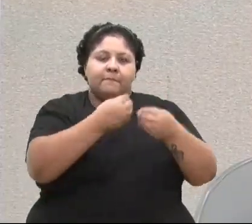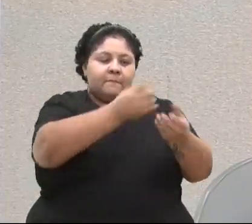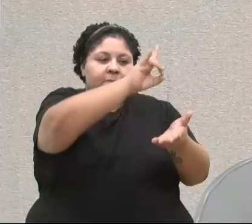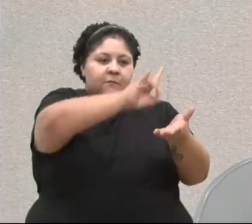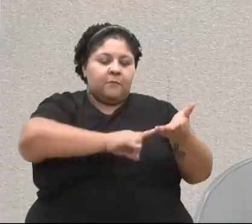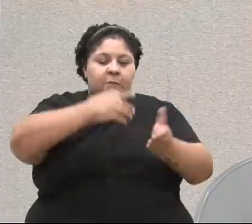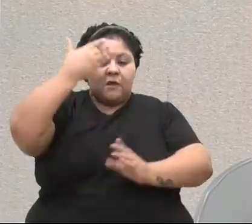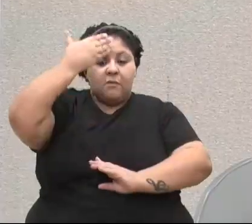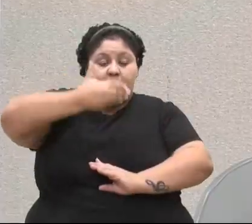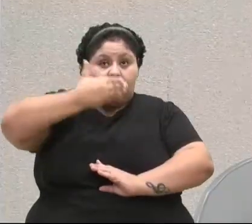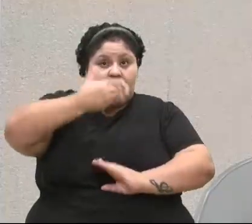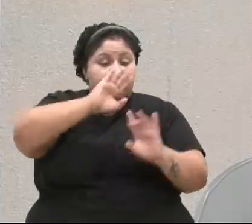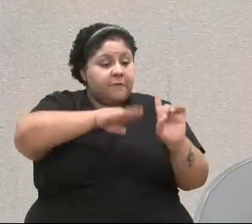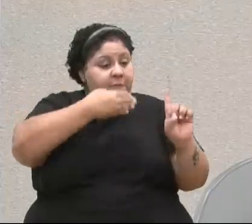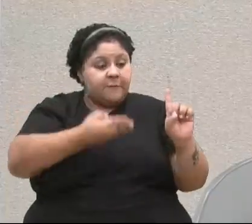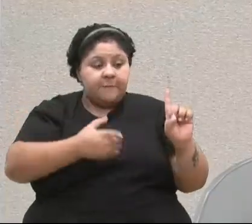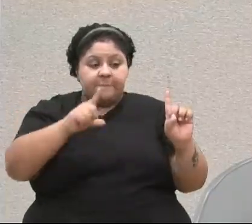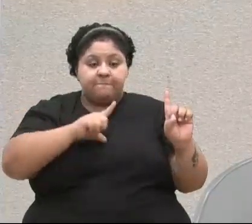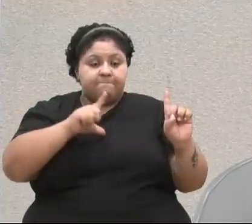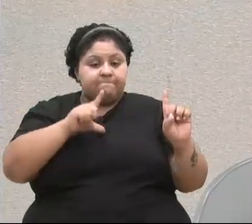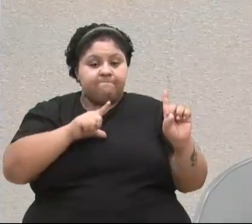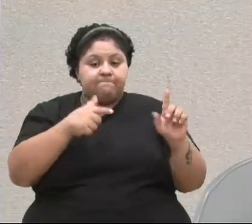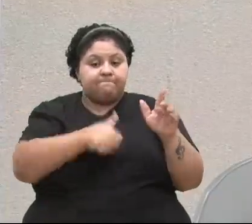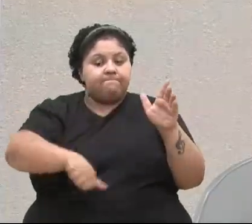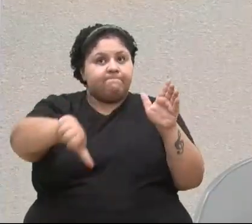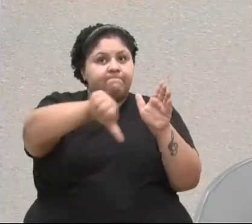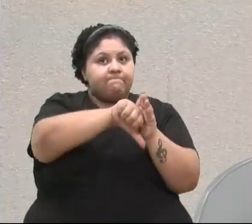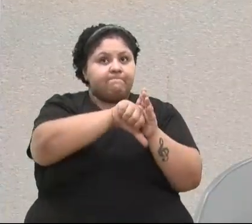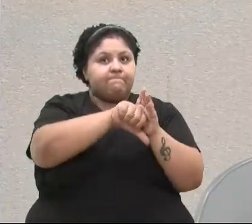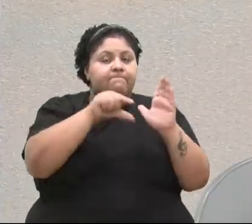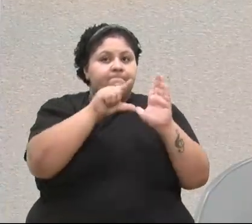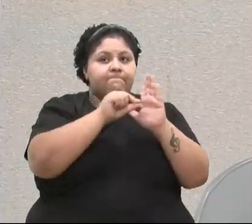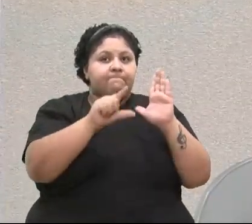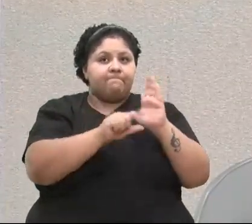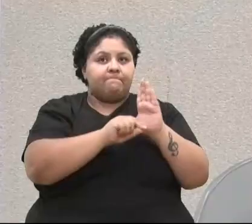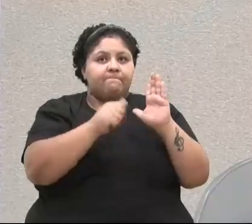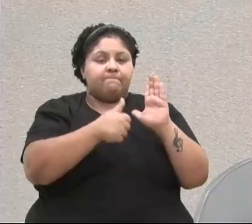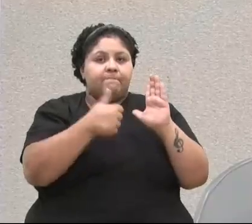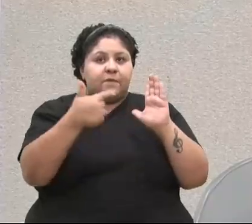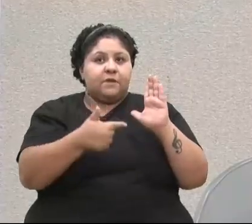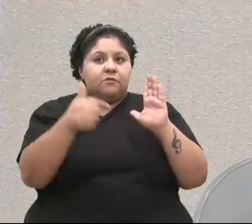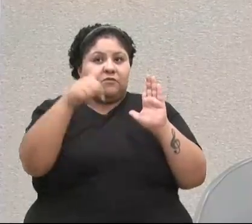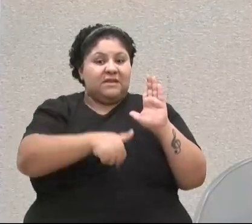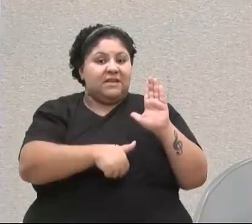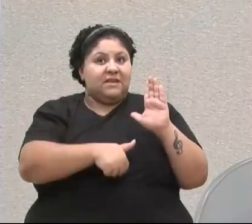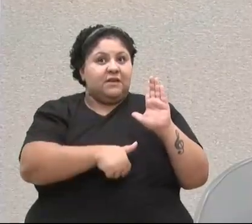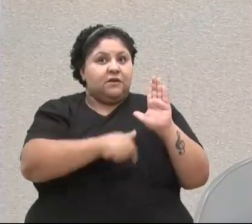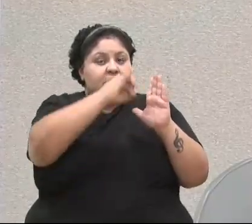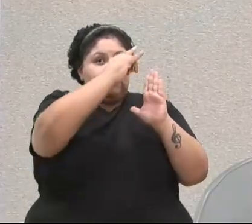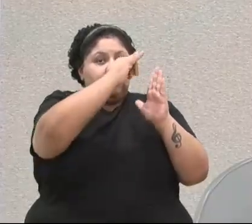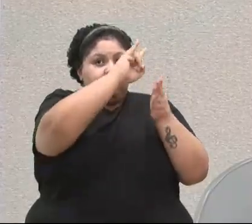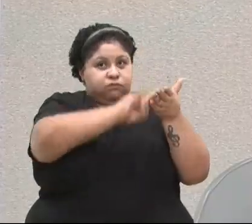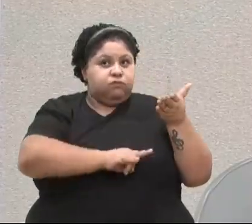comprovem que o fato de homenageado não ter sido condenado nas hipóteses previstas nos incisos 1º e 2º deste artigo, relativos